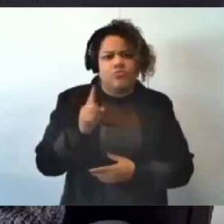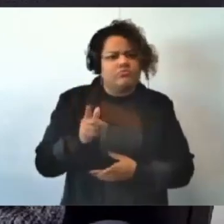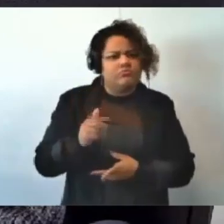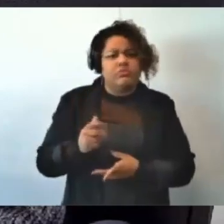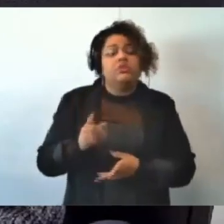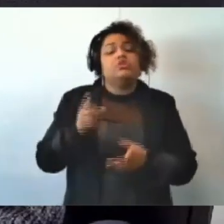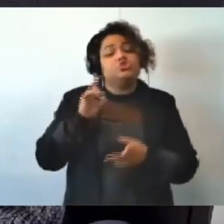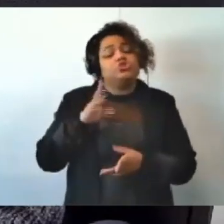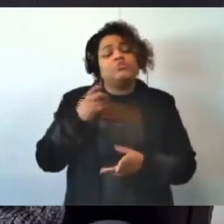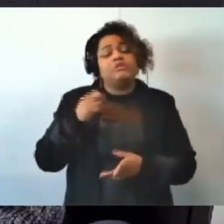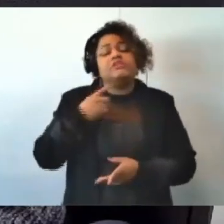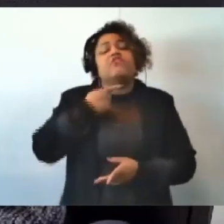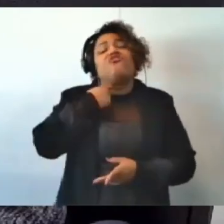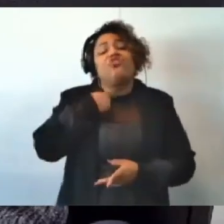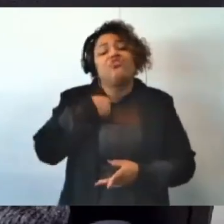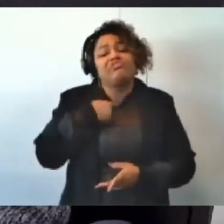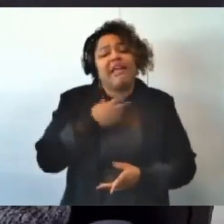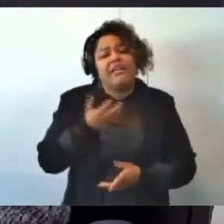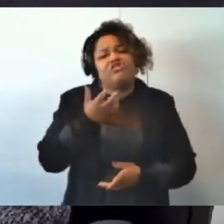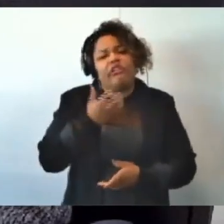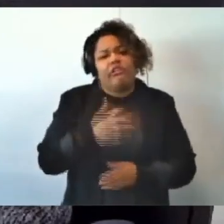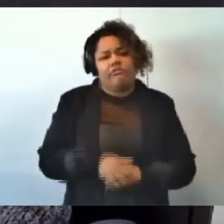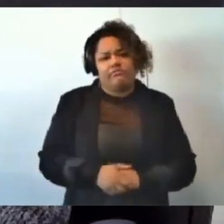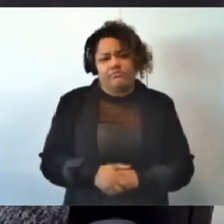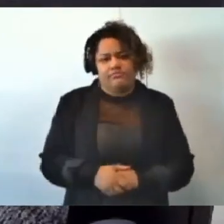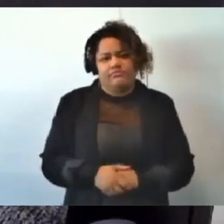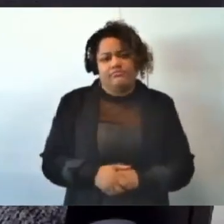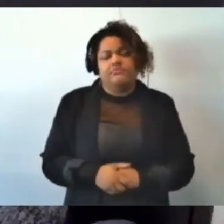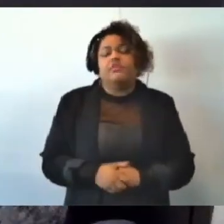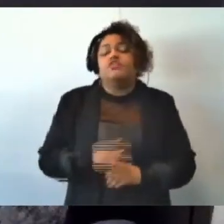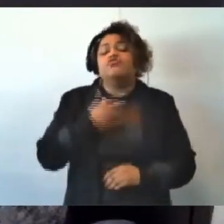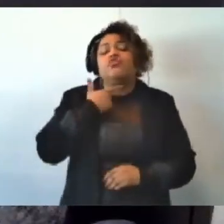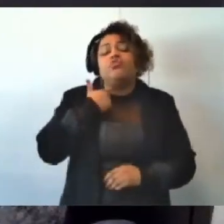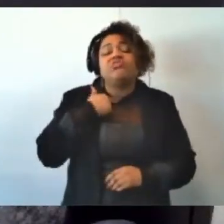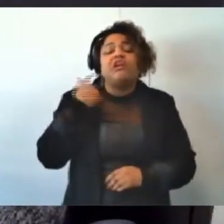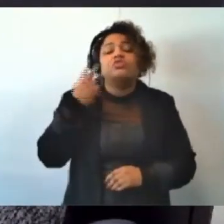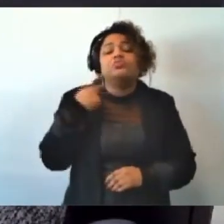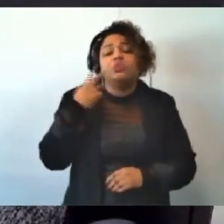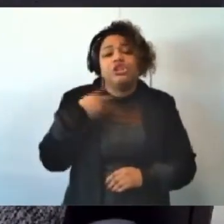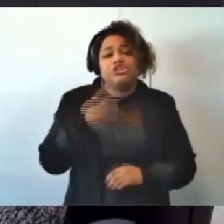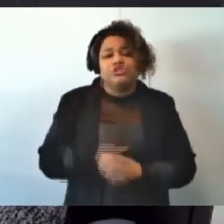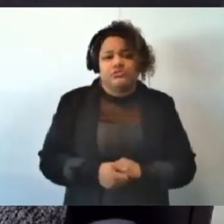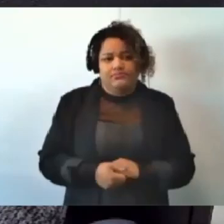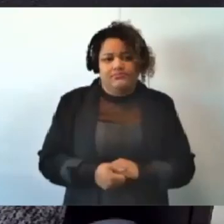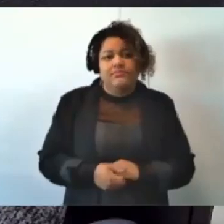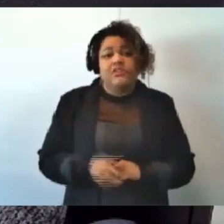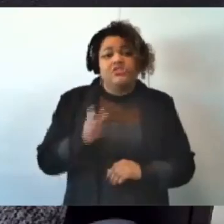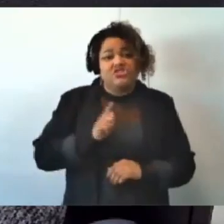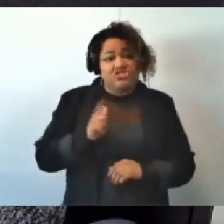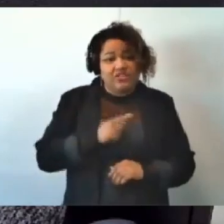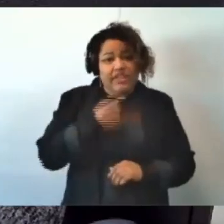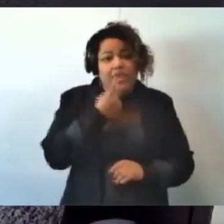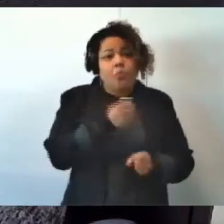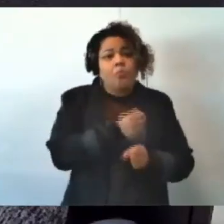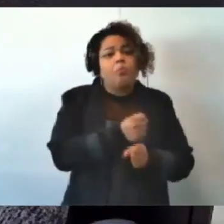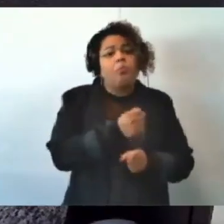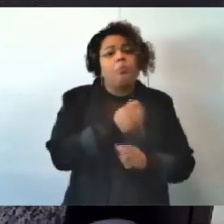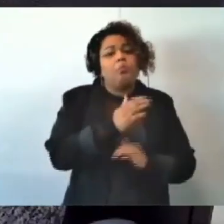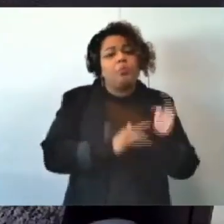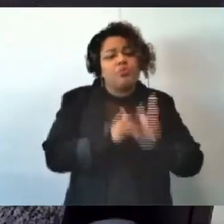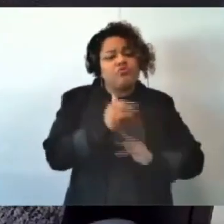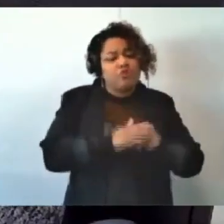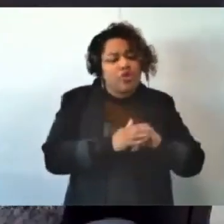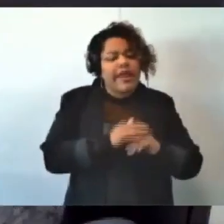vontade, vontade política. Montar um banheiro público, ter profissional ali durante o dia para limpar, para organizar,